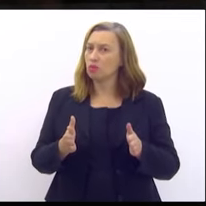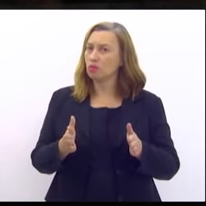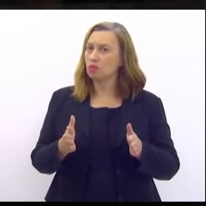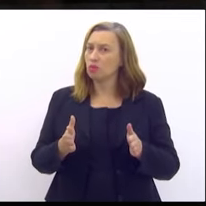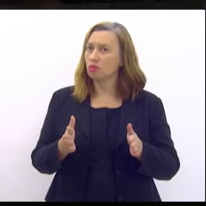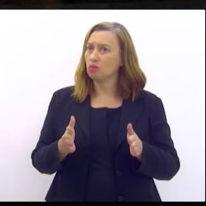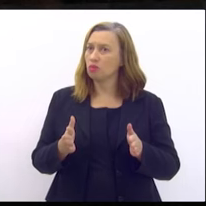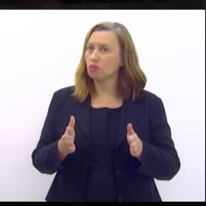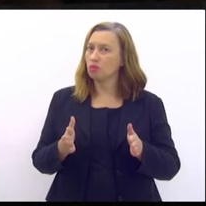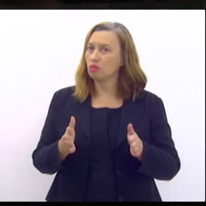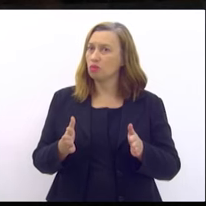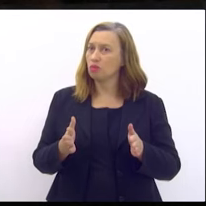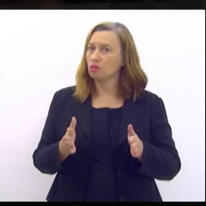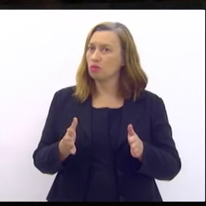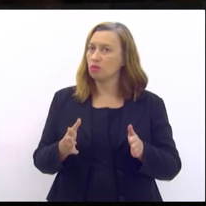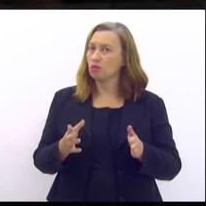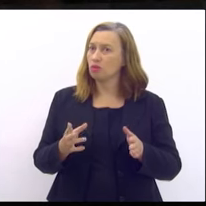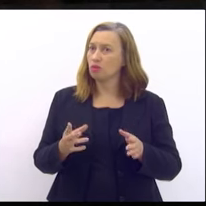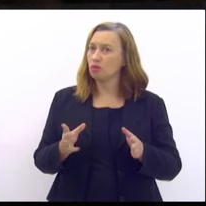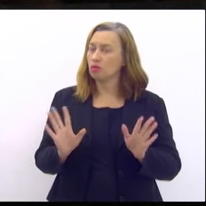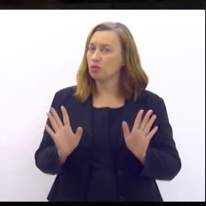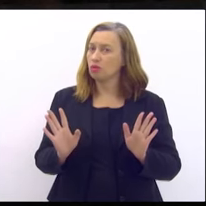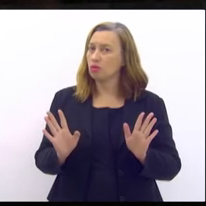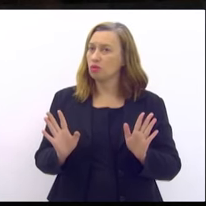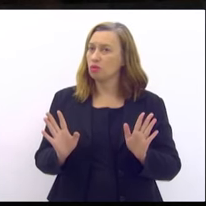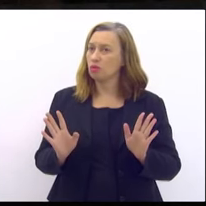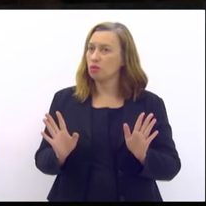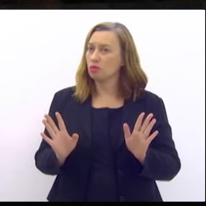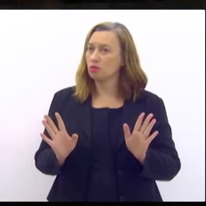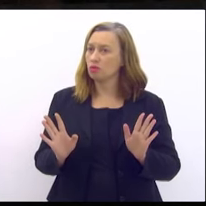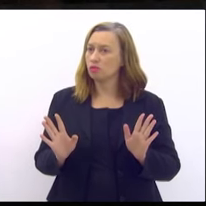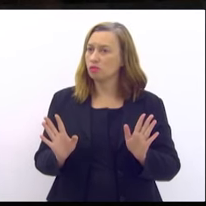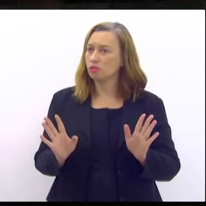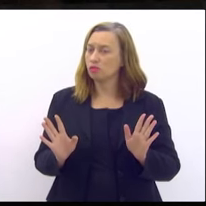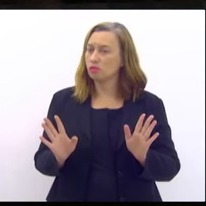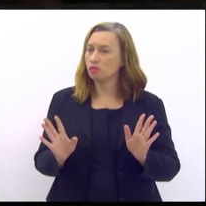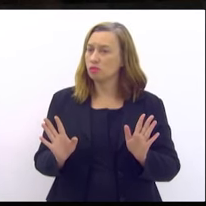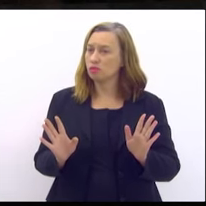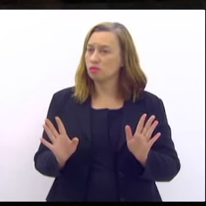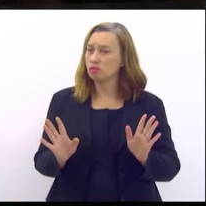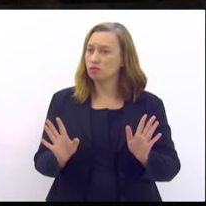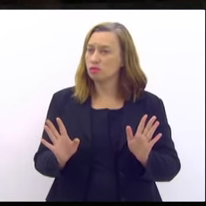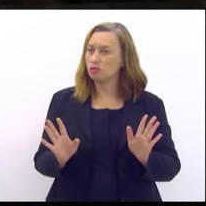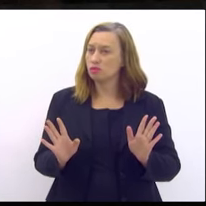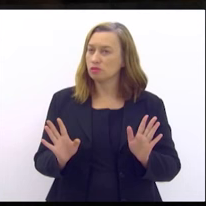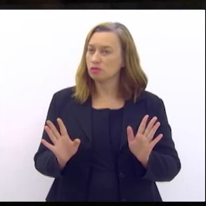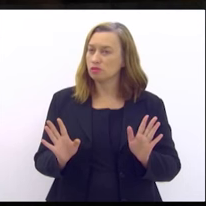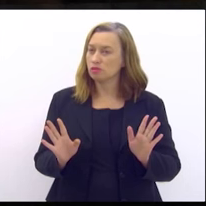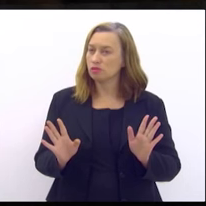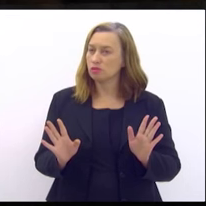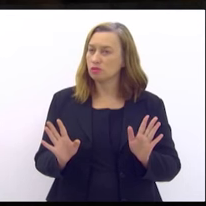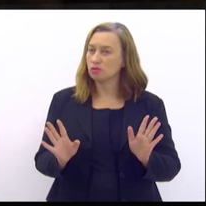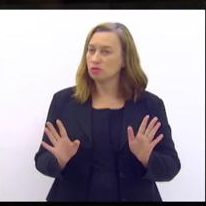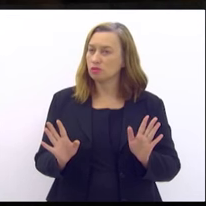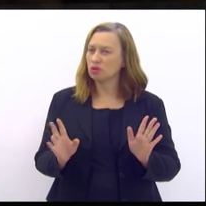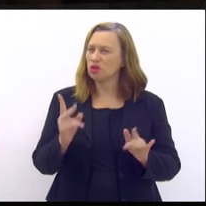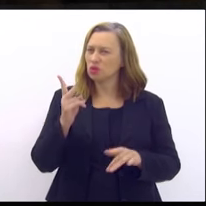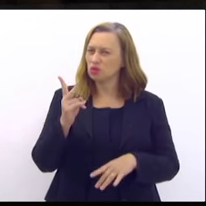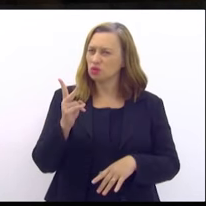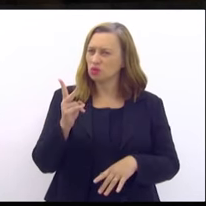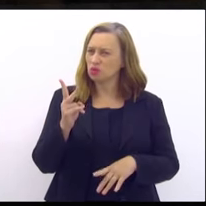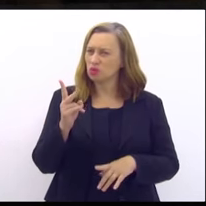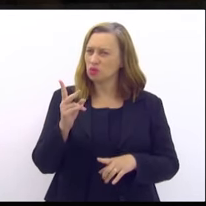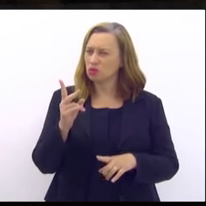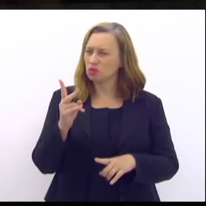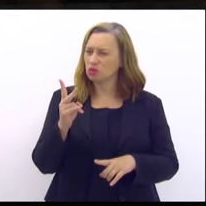e 2 ter não é 23 23 né